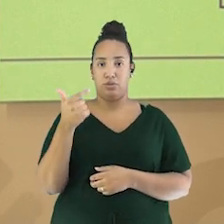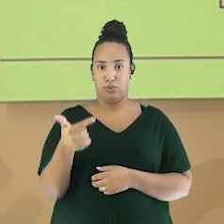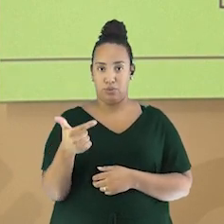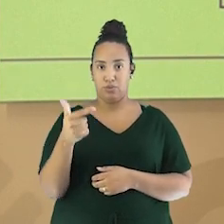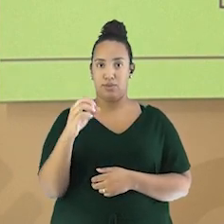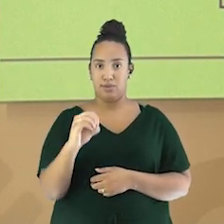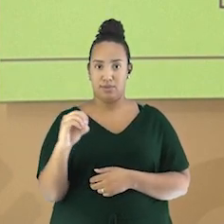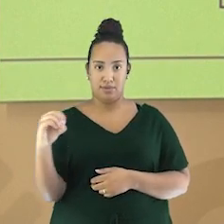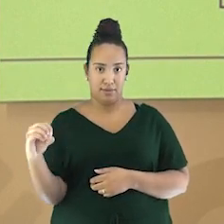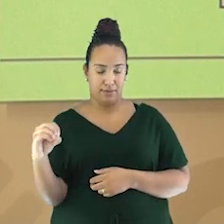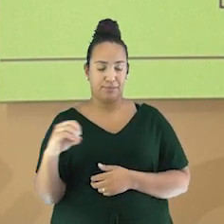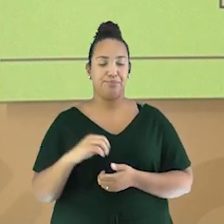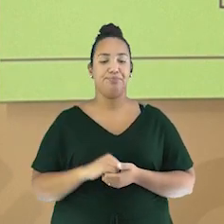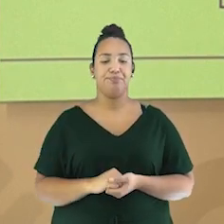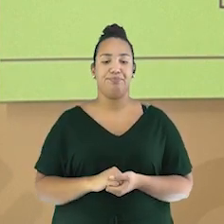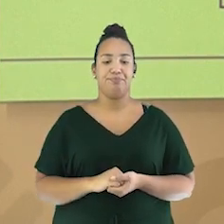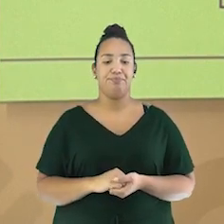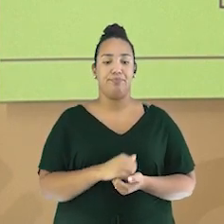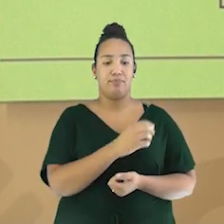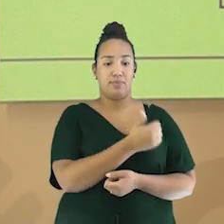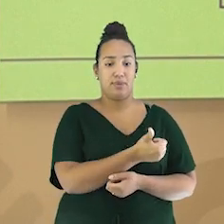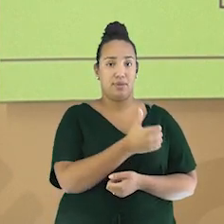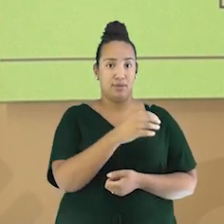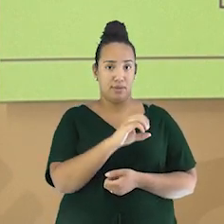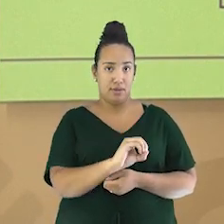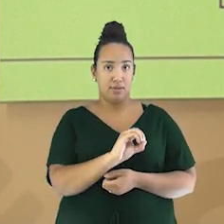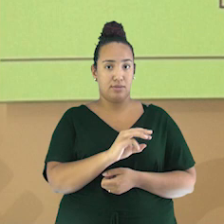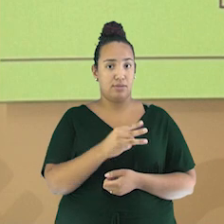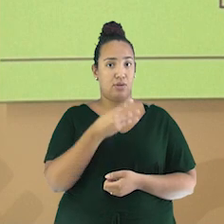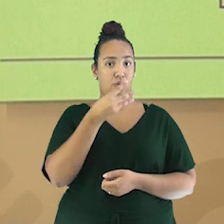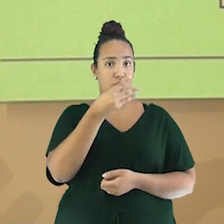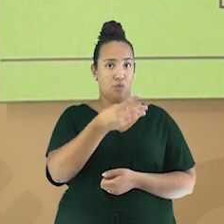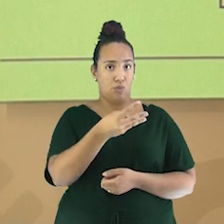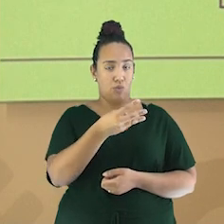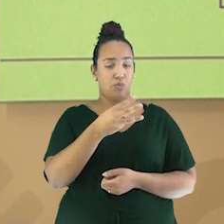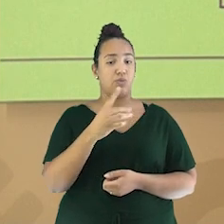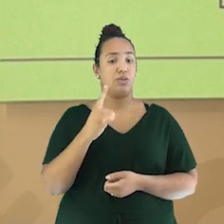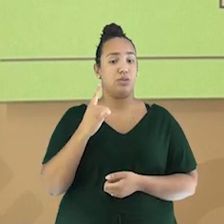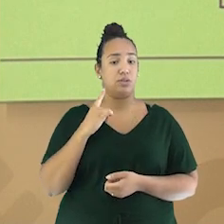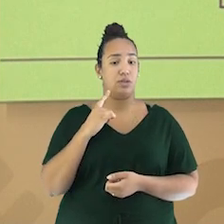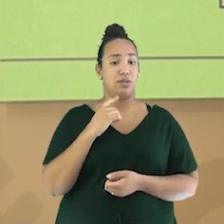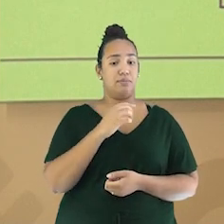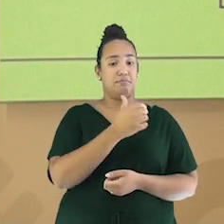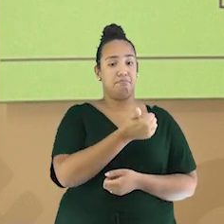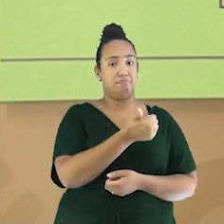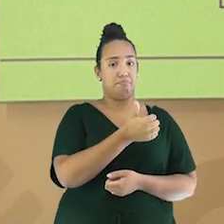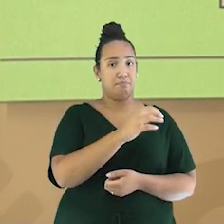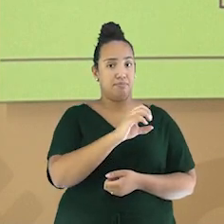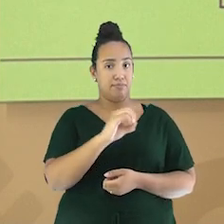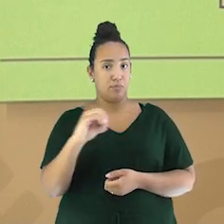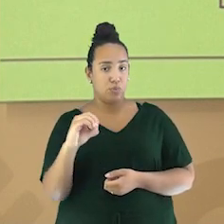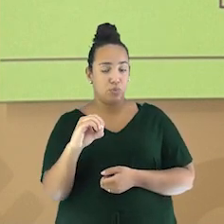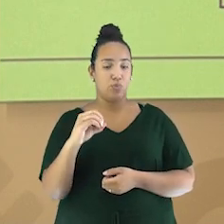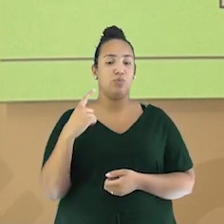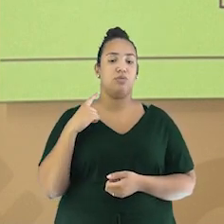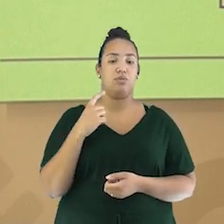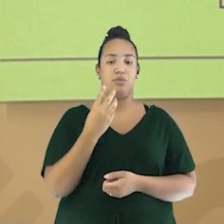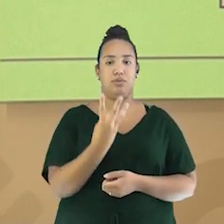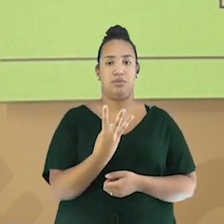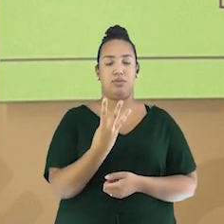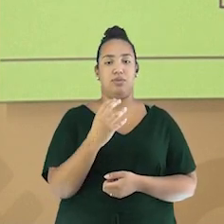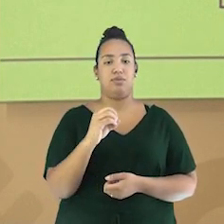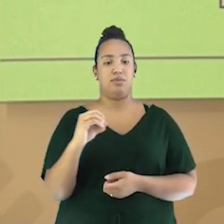zeros. 10 elevado ao cubo vai resultar em 1000, ou seja, vai ter 3